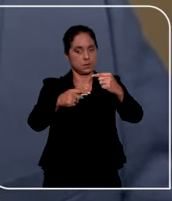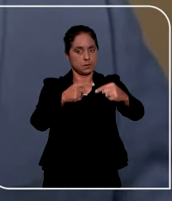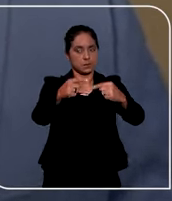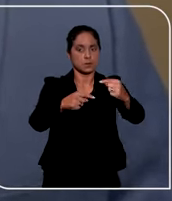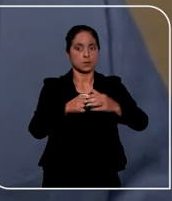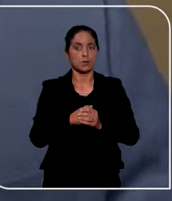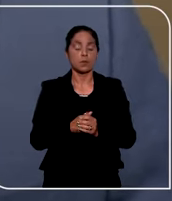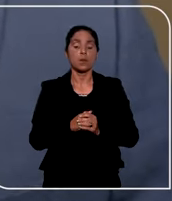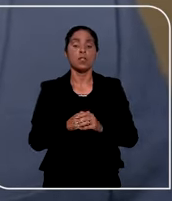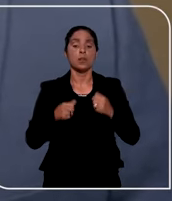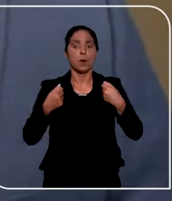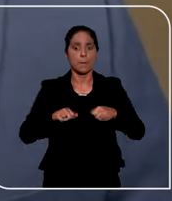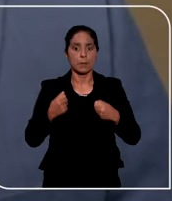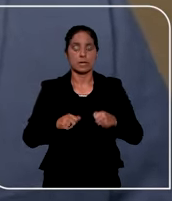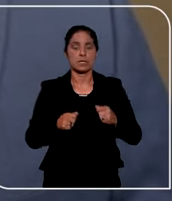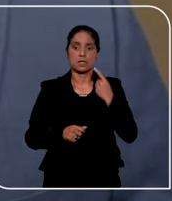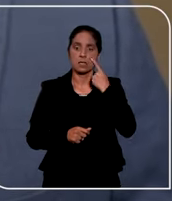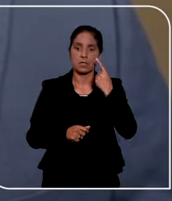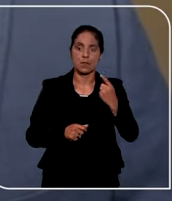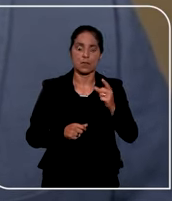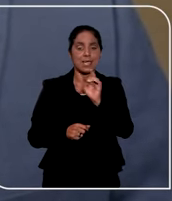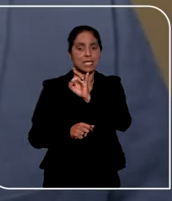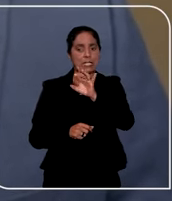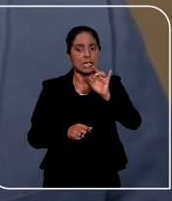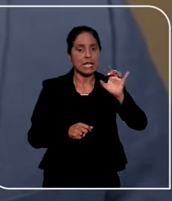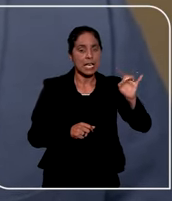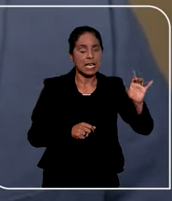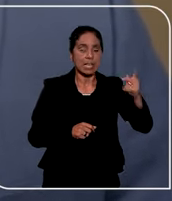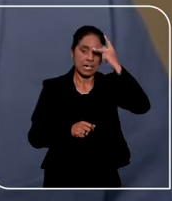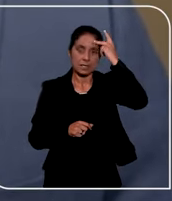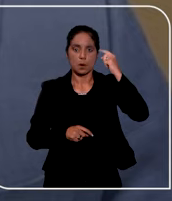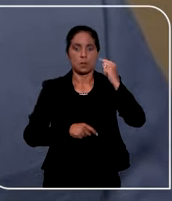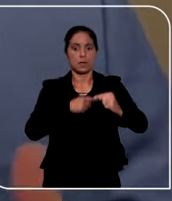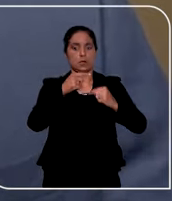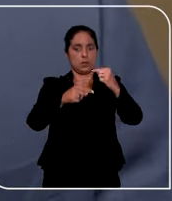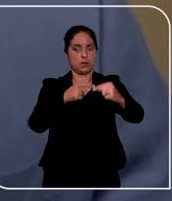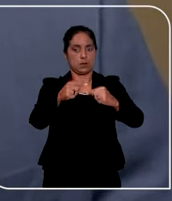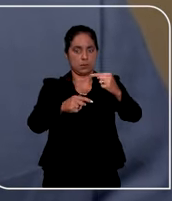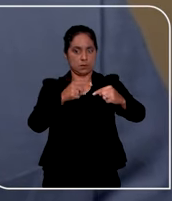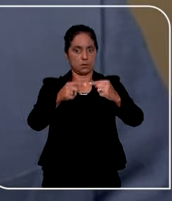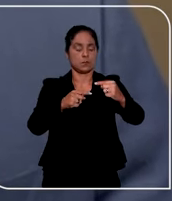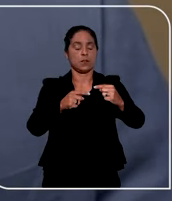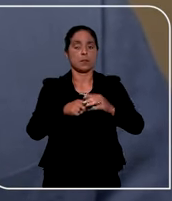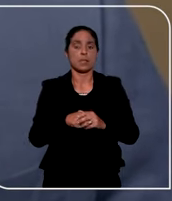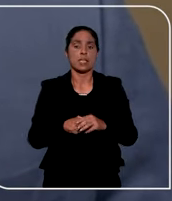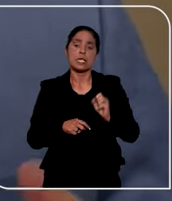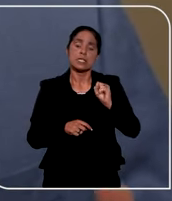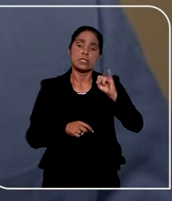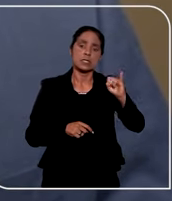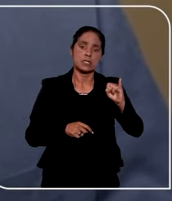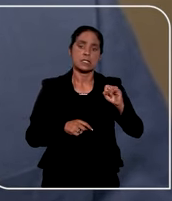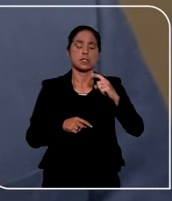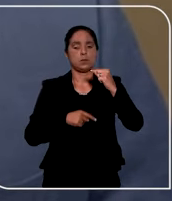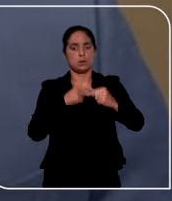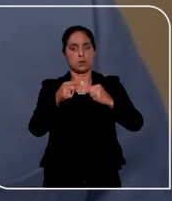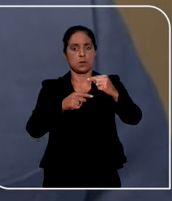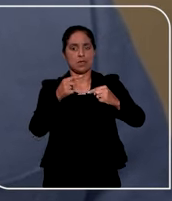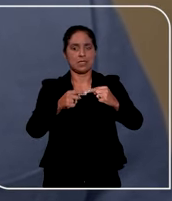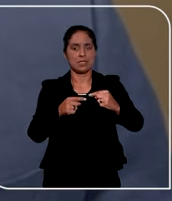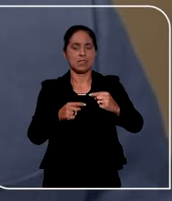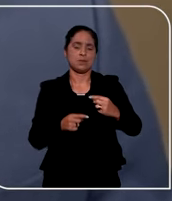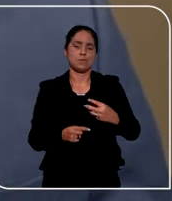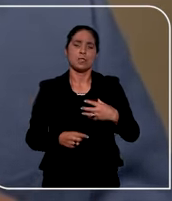frutos de acordo com as regras previstas no processo de inventário de cada herdeiro se algum herdeiro se sente prejudicado Ou acha que o